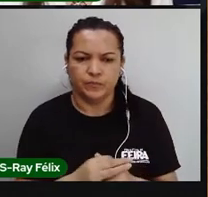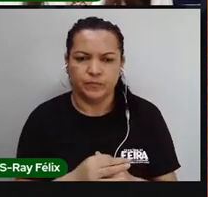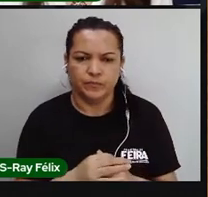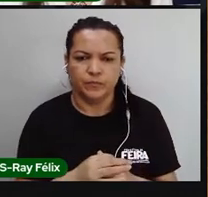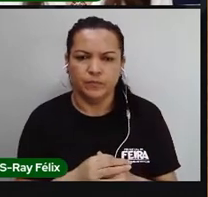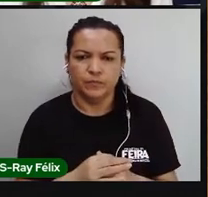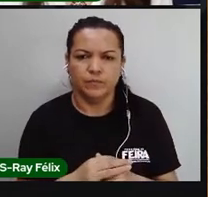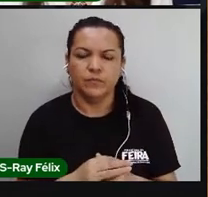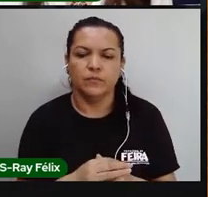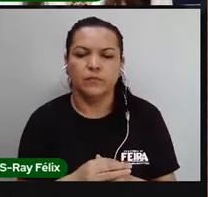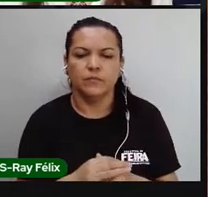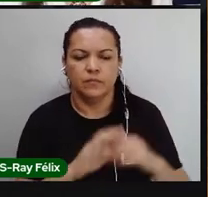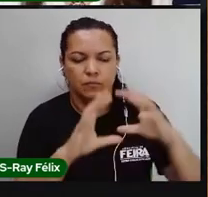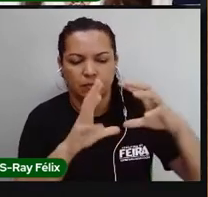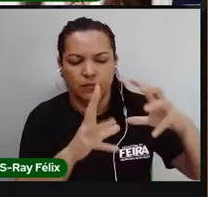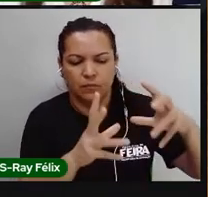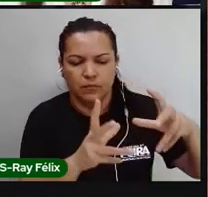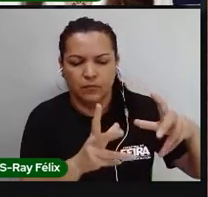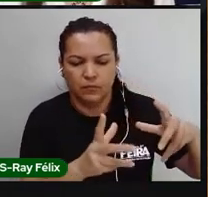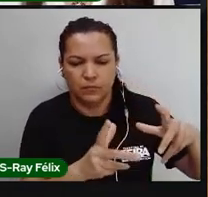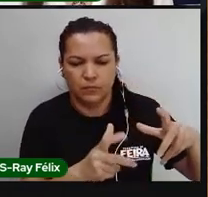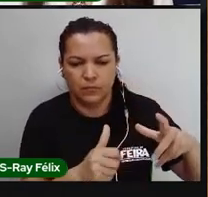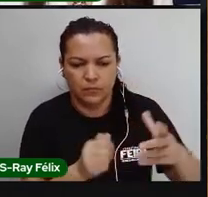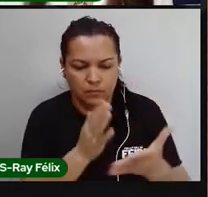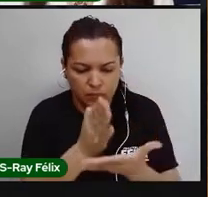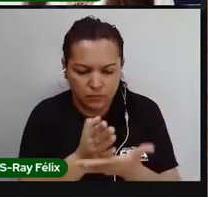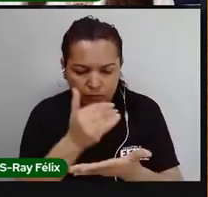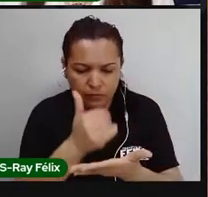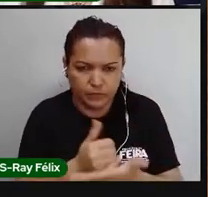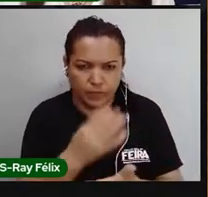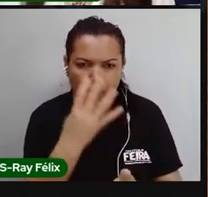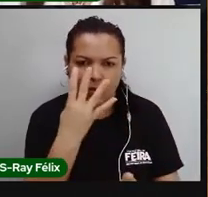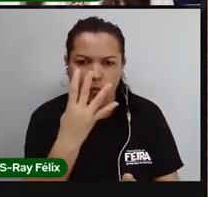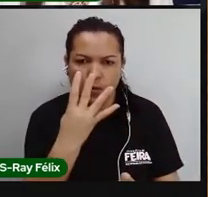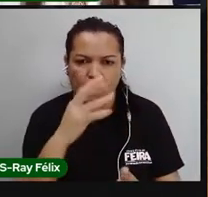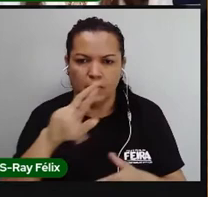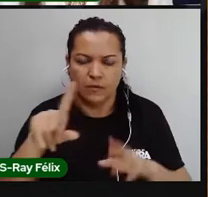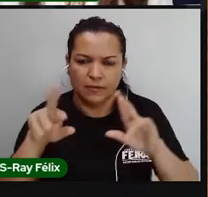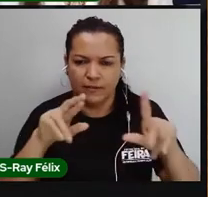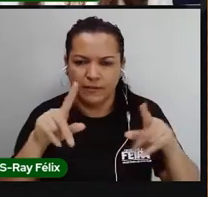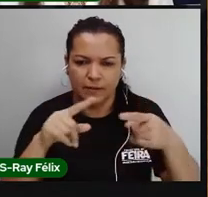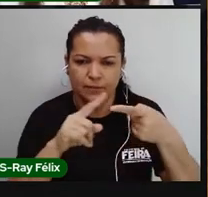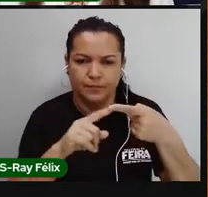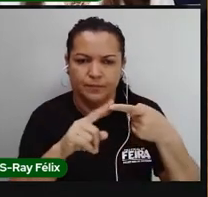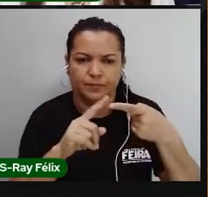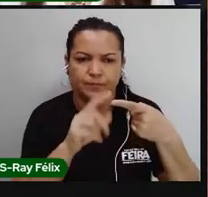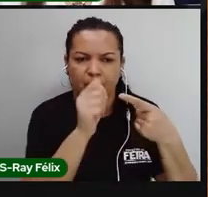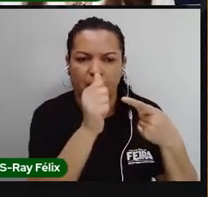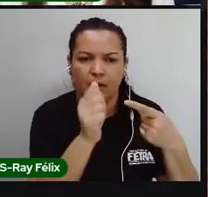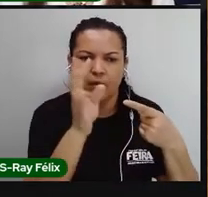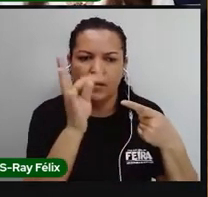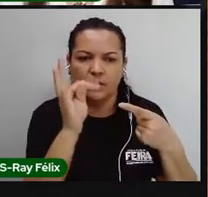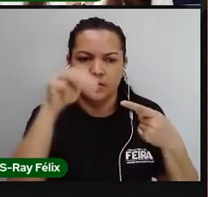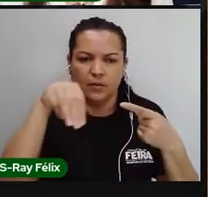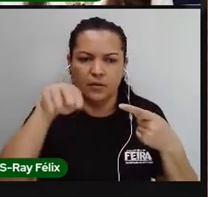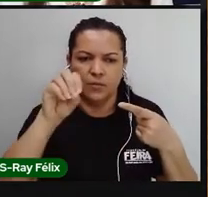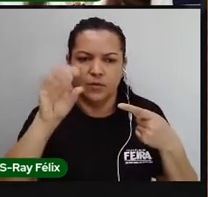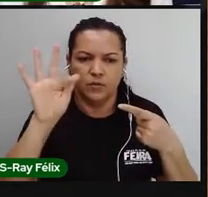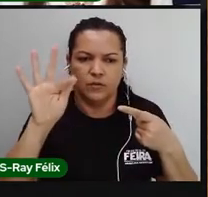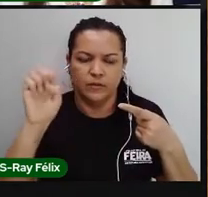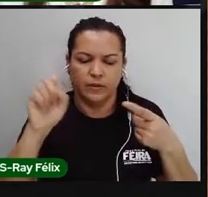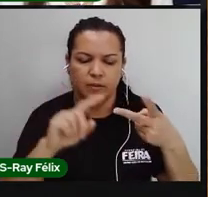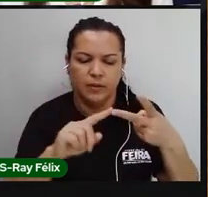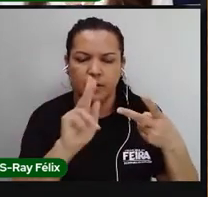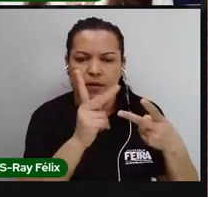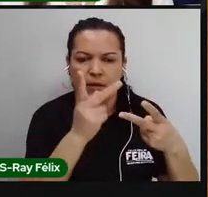A Terra é formada por quatro camadas diferentes. Estas camadas são a atmosfera, a biosfera, a